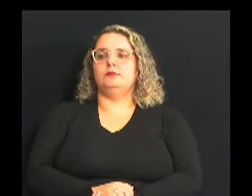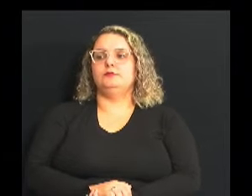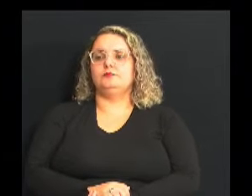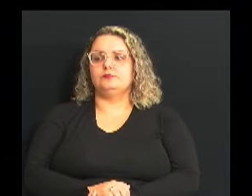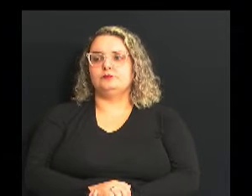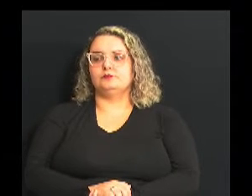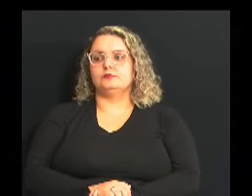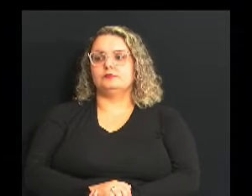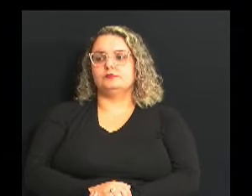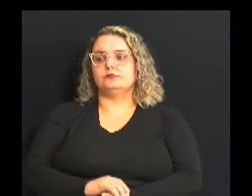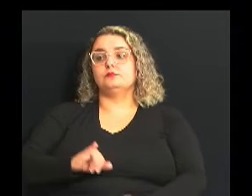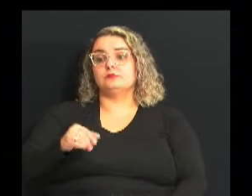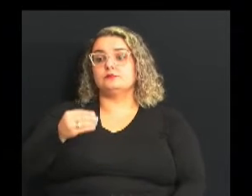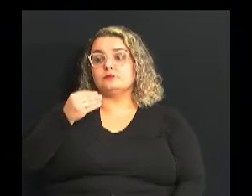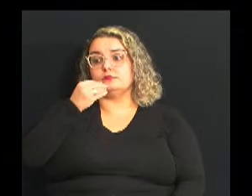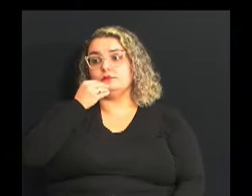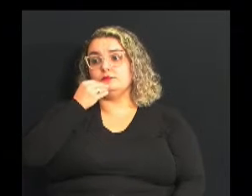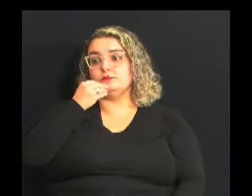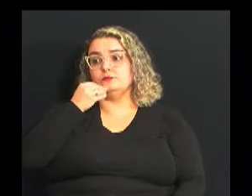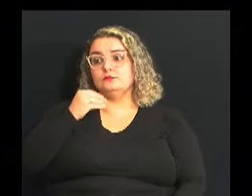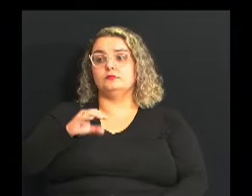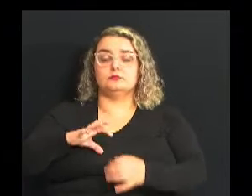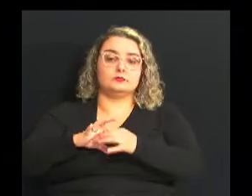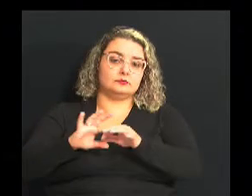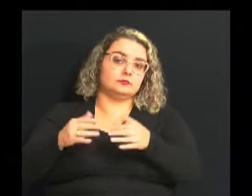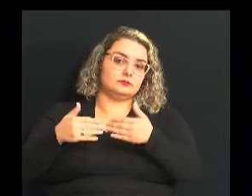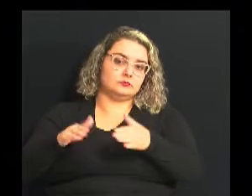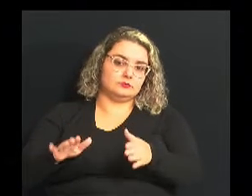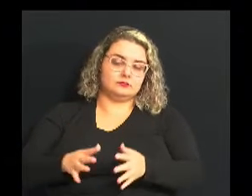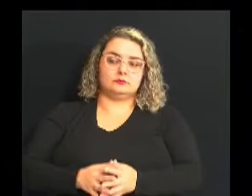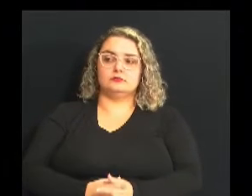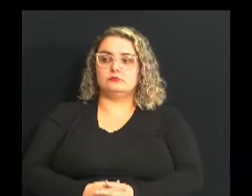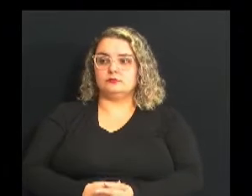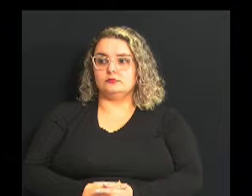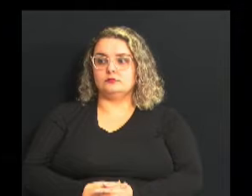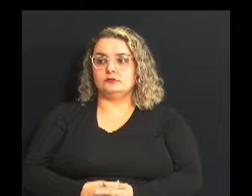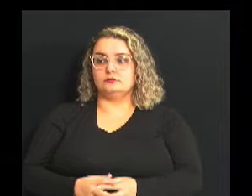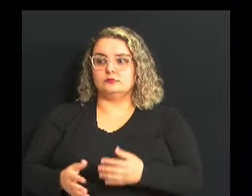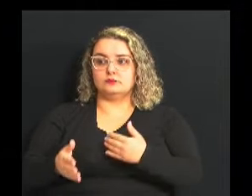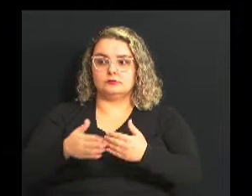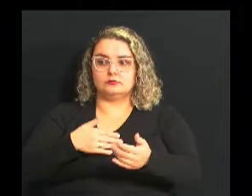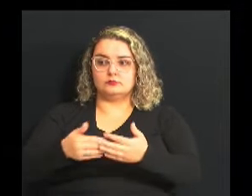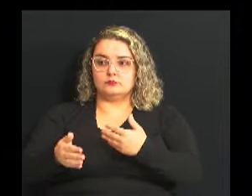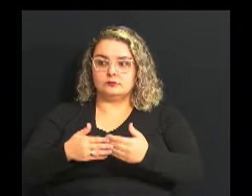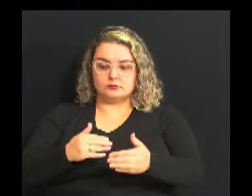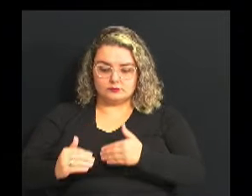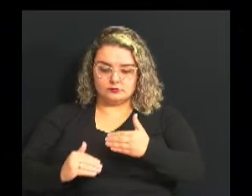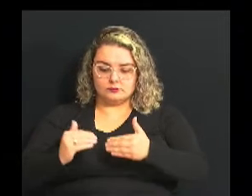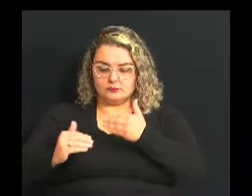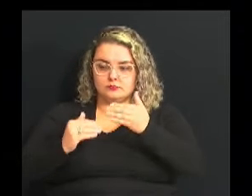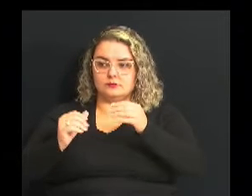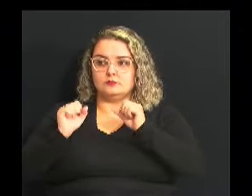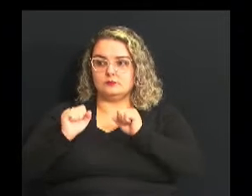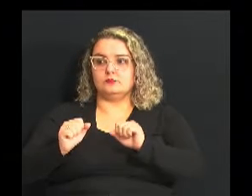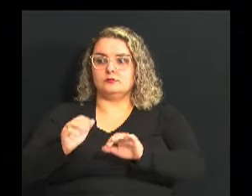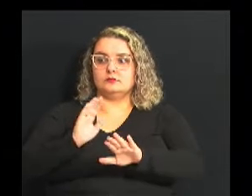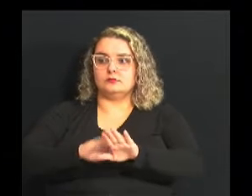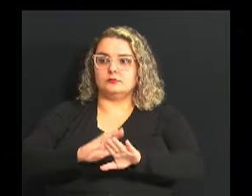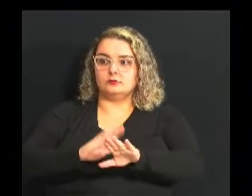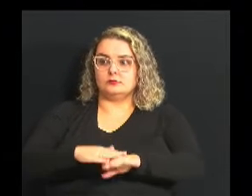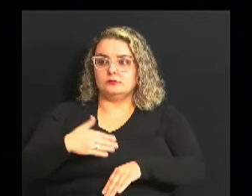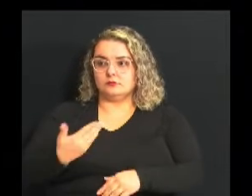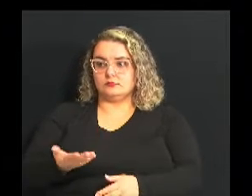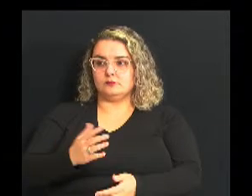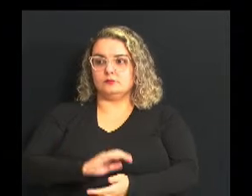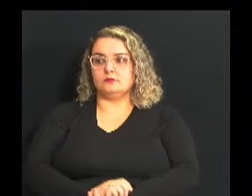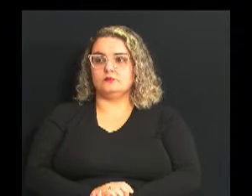vantagem também desse software ser livre e ser aberto é que qualquer desenvolvedor pode incluir funcionalidade nele, né? Quem